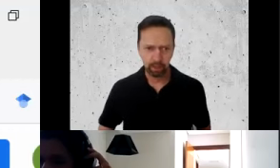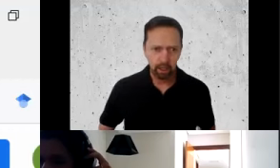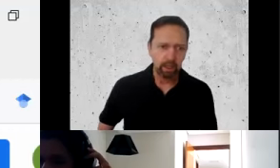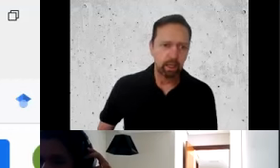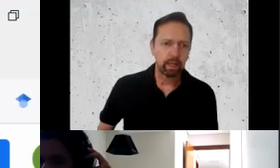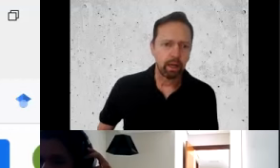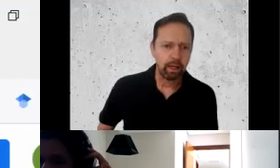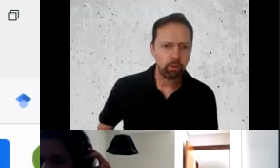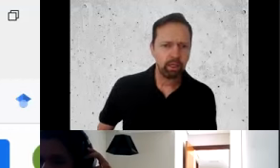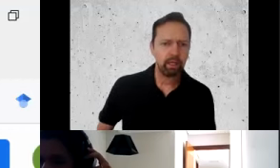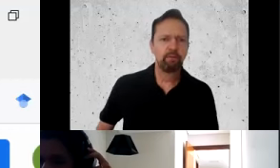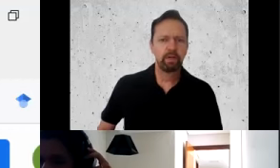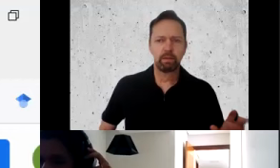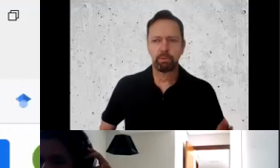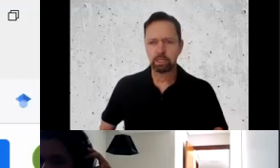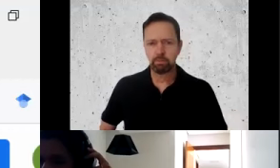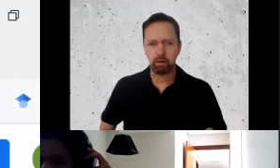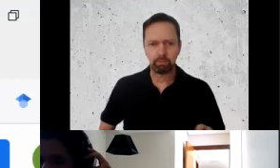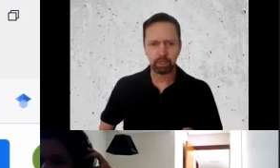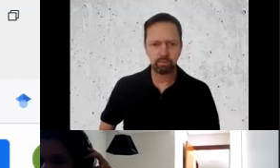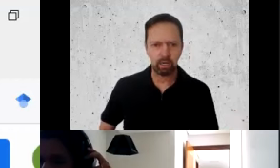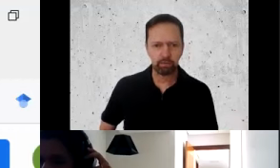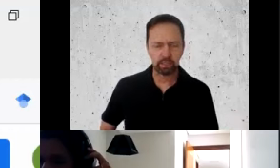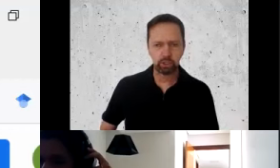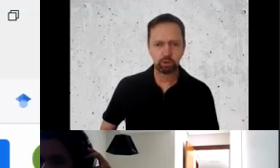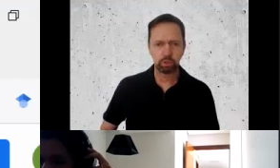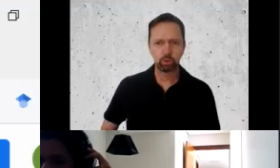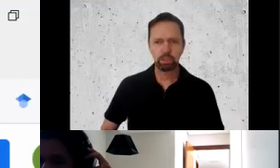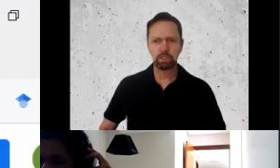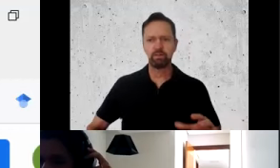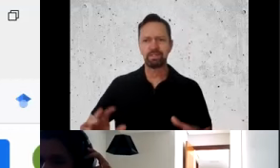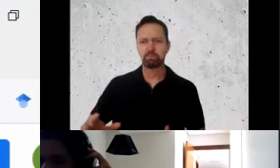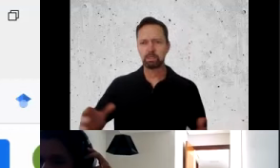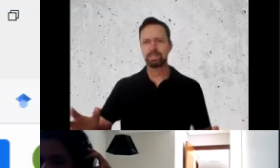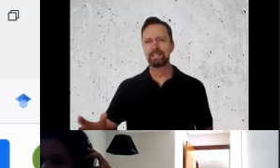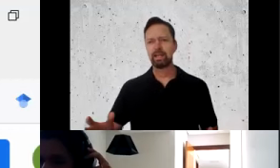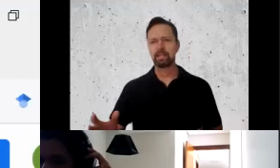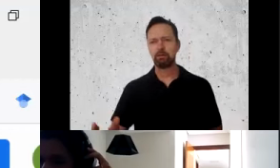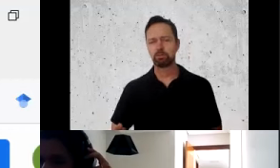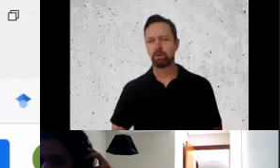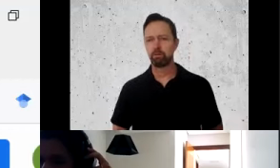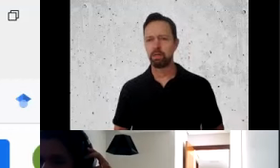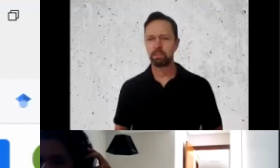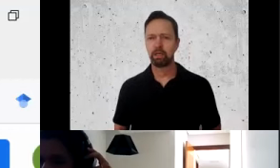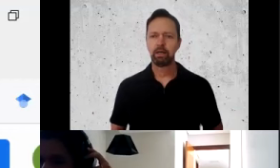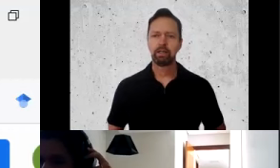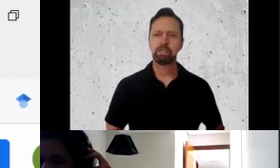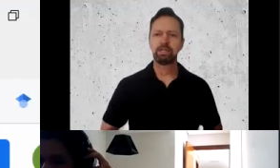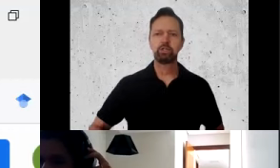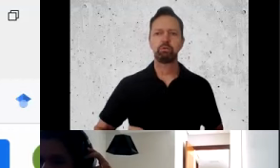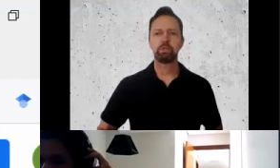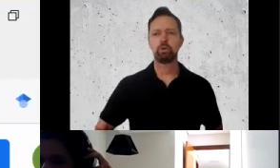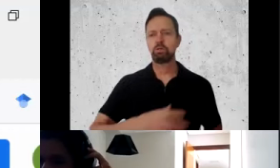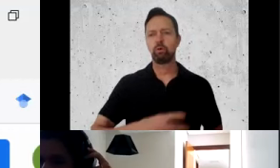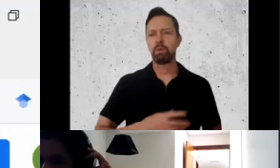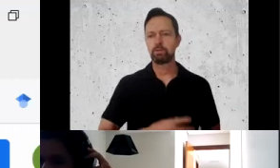disso. Tá, aí o que vai ser a próxima aula? A próxima aula vai ser instituições, então vai ser as próximas 3 aulas, provavelmente. Lembre-se